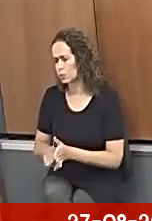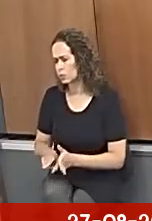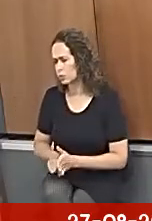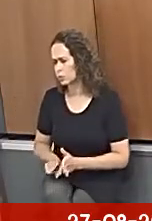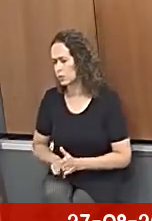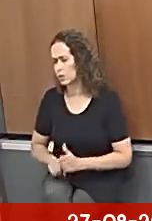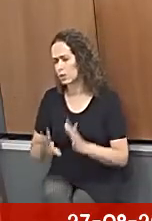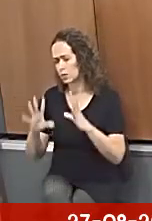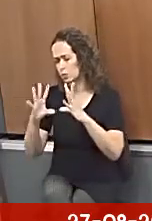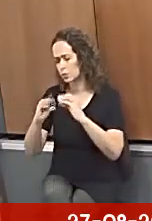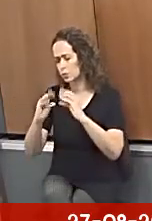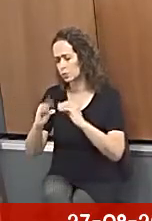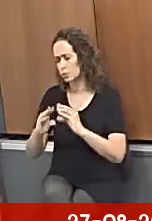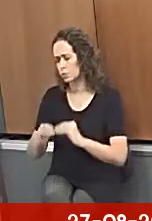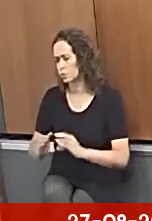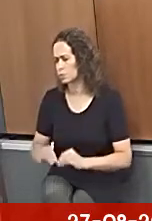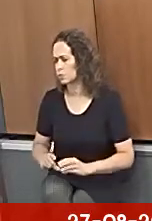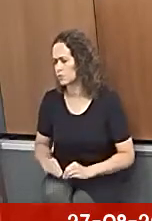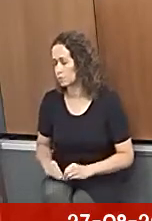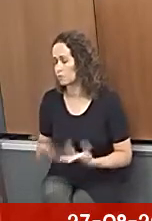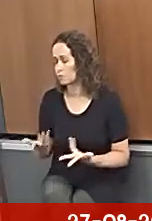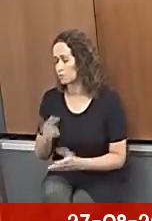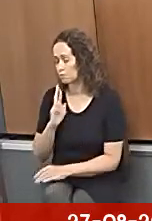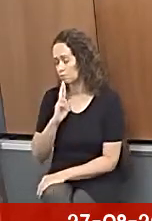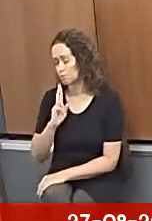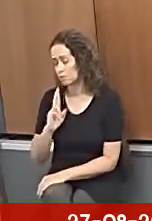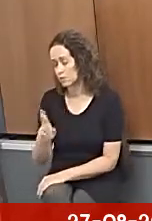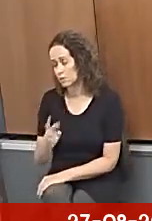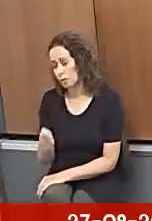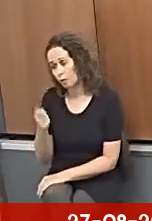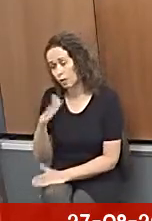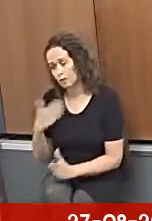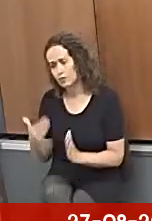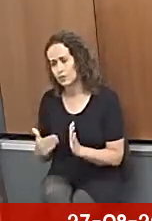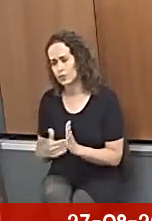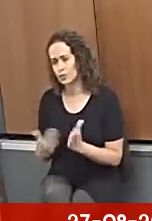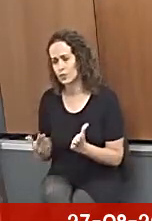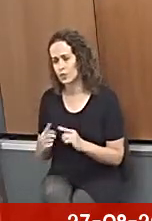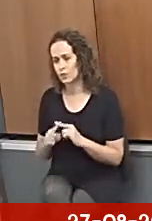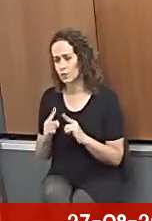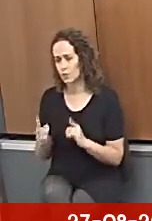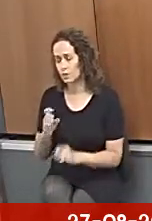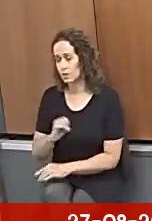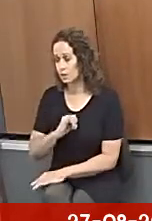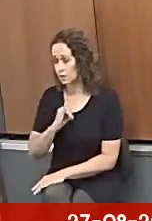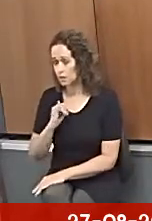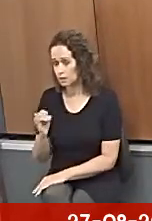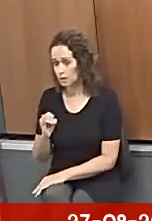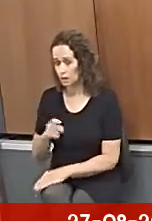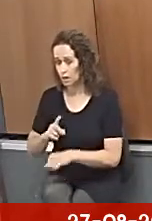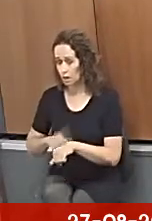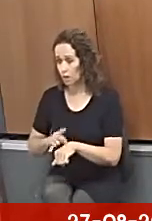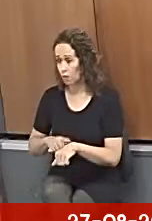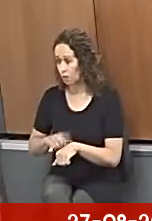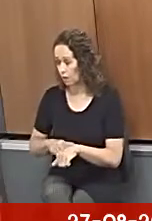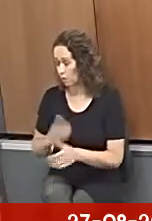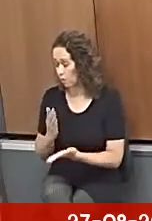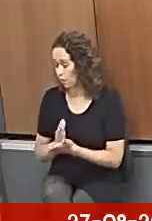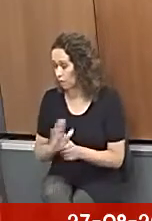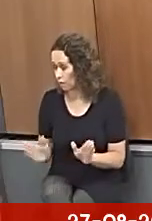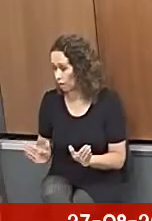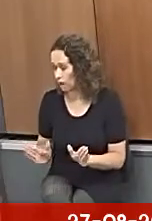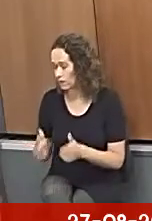quem fala por último tem um ano de tentar responder quase todas as questões então se eu eventualmente ultrapassar meu tempo eu peço a compreensão dos